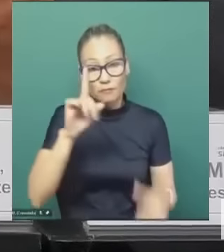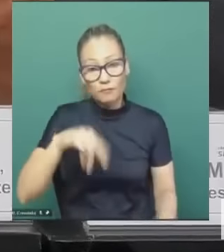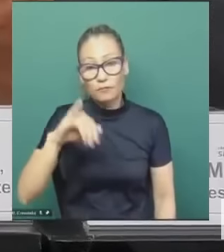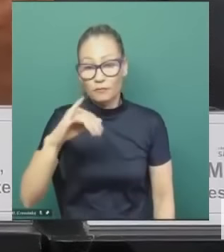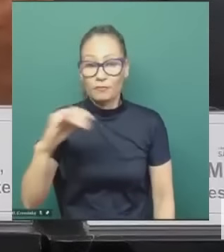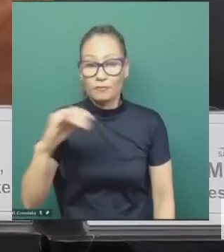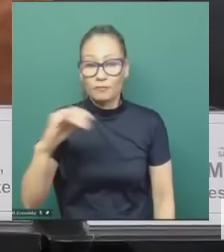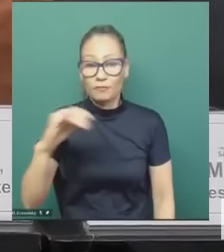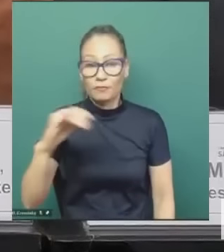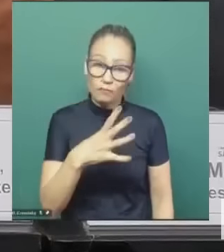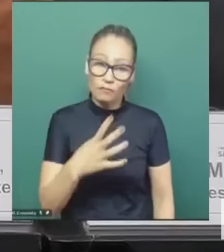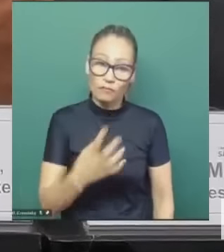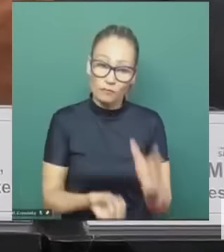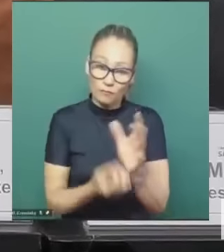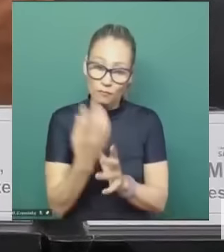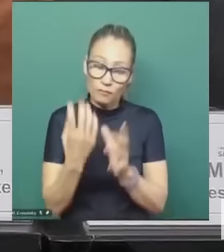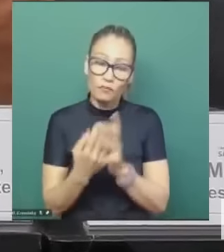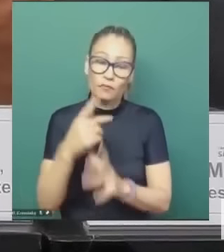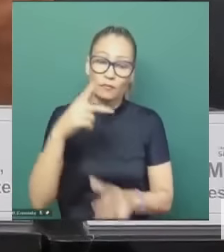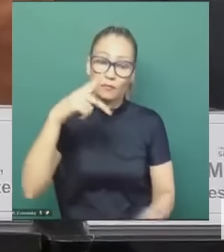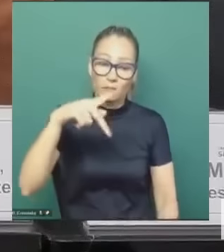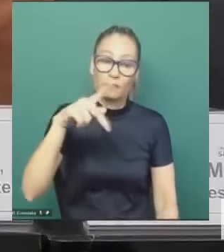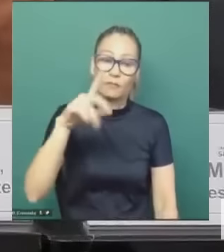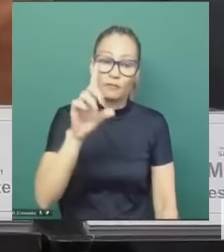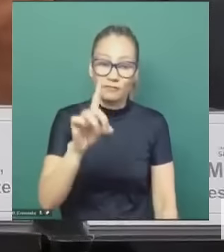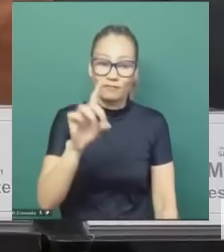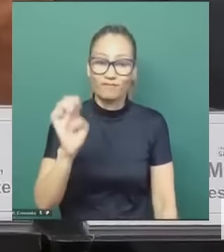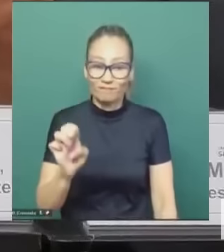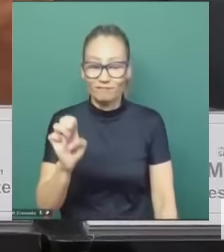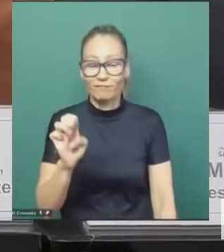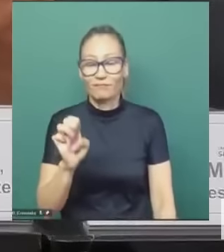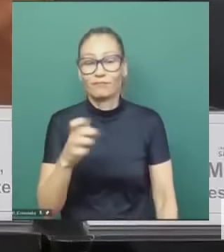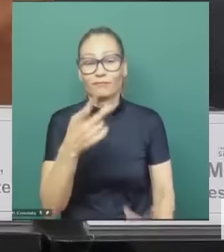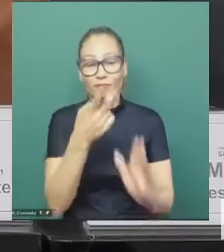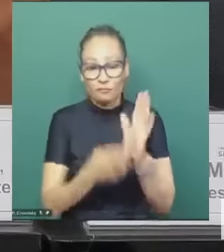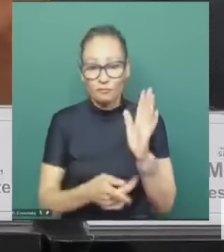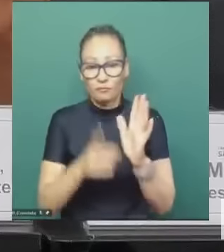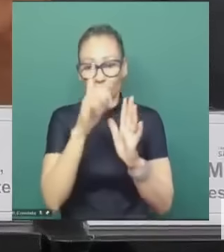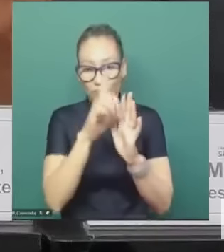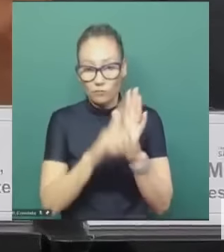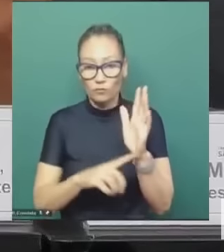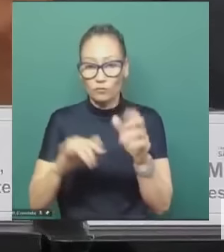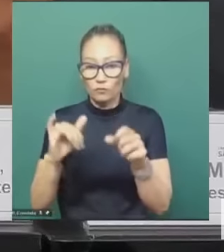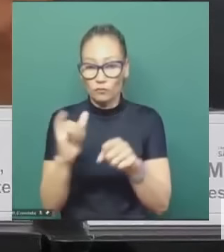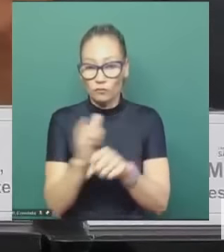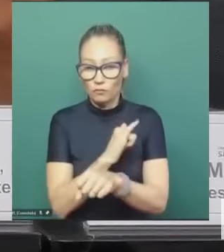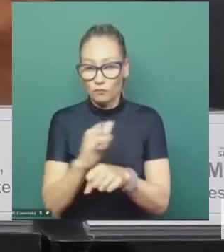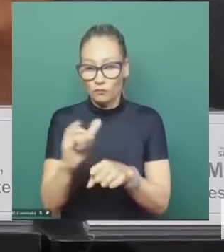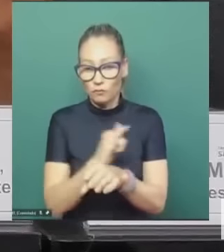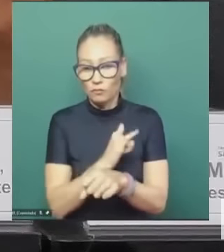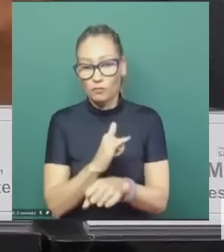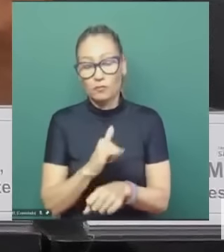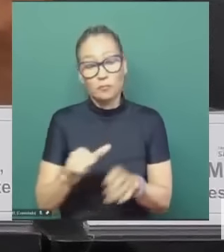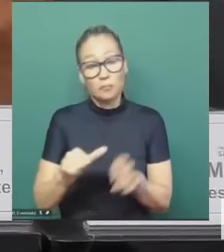no PDE, que é o Plano Diretor Estratégico da Cidade. Eu sei que a senhora não estava presente nas audiências, é a primeira vez que eu a vejo.